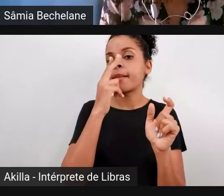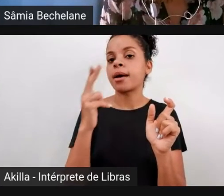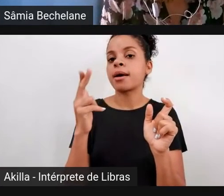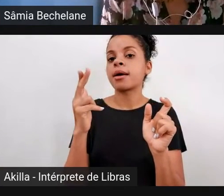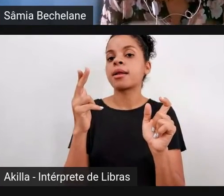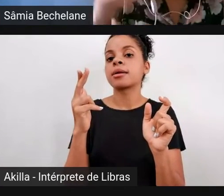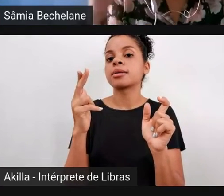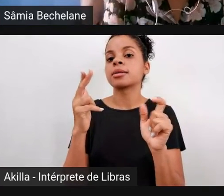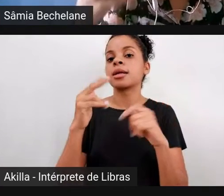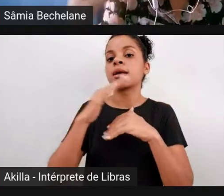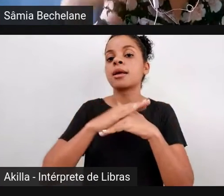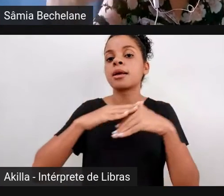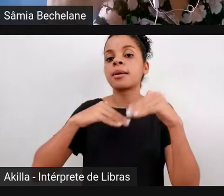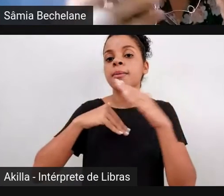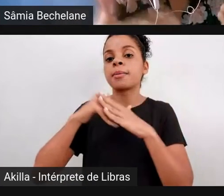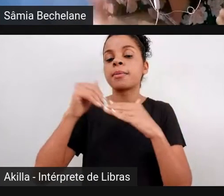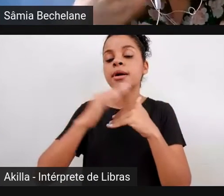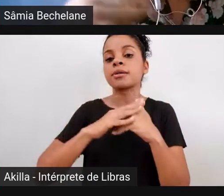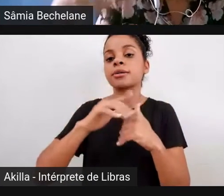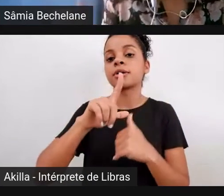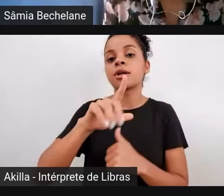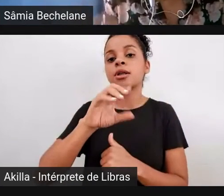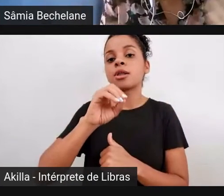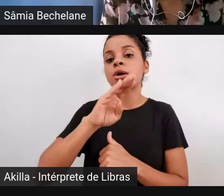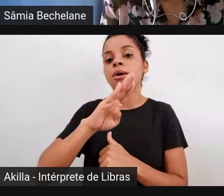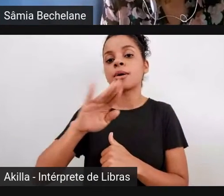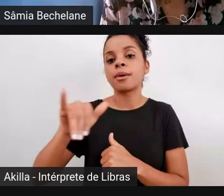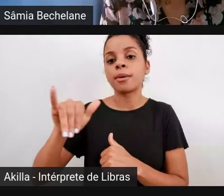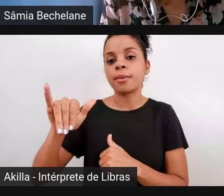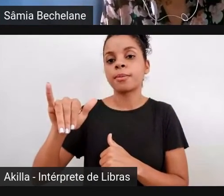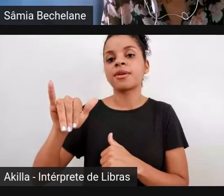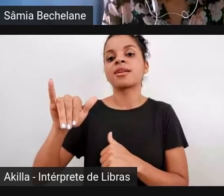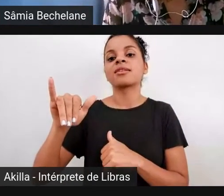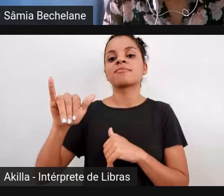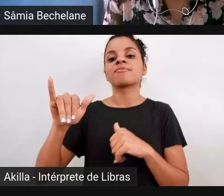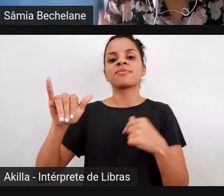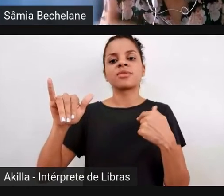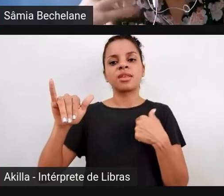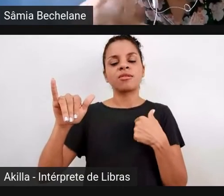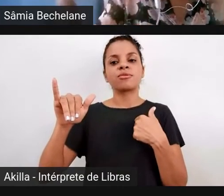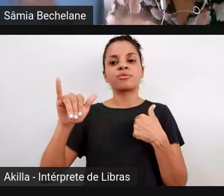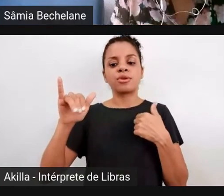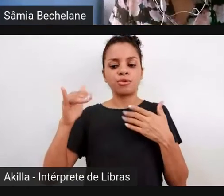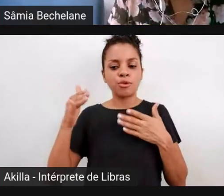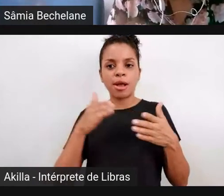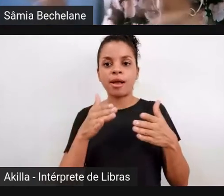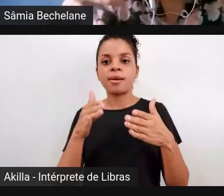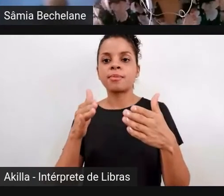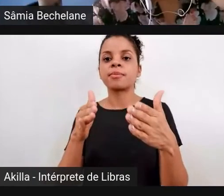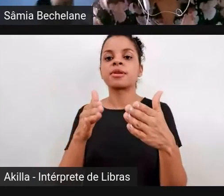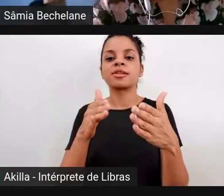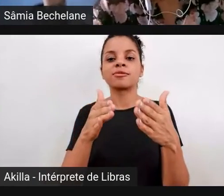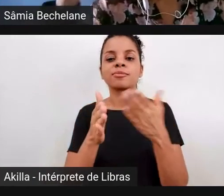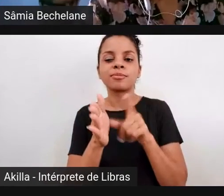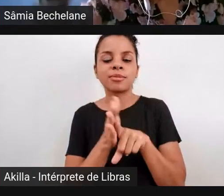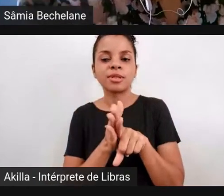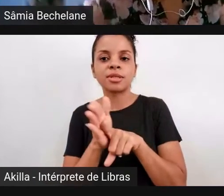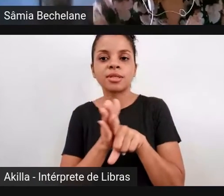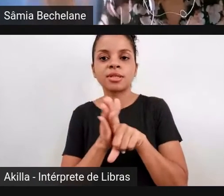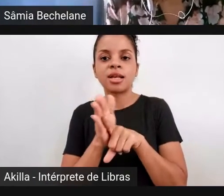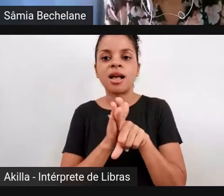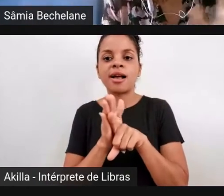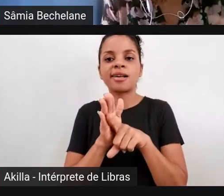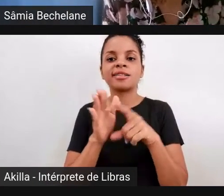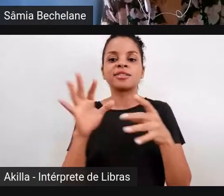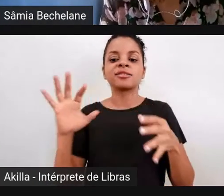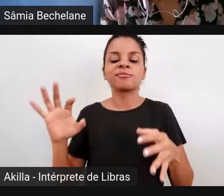práticas até de lobby, até porque eu até tenho entrado mais na discussão de lobby, né? Porque o advocacy é um tipo de lobby também, mas muito associado